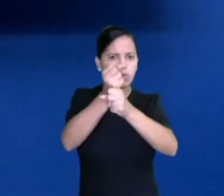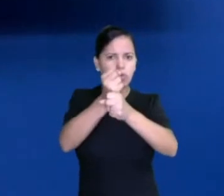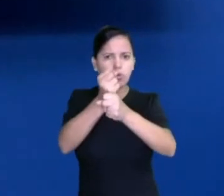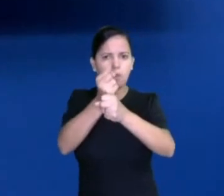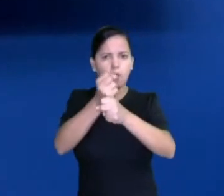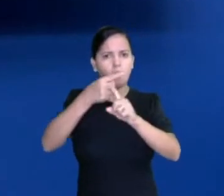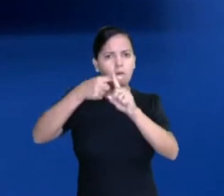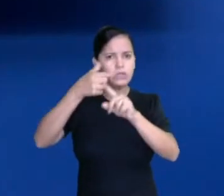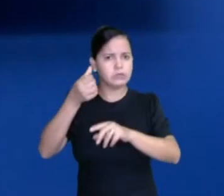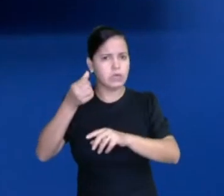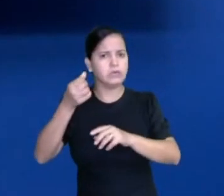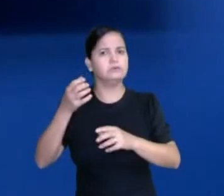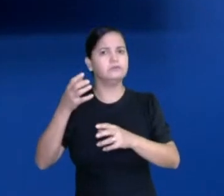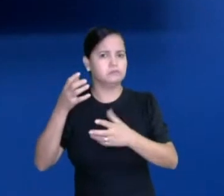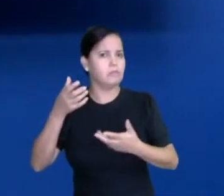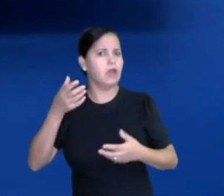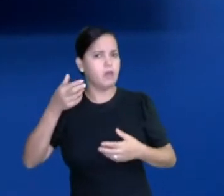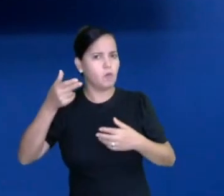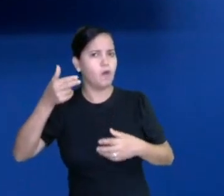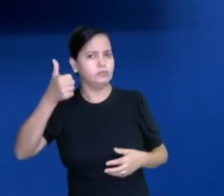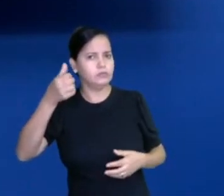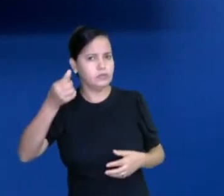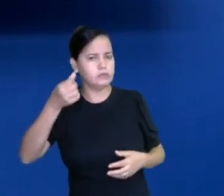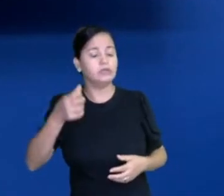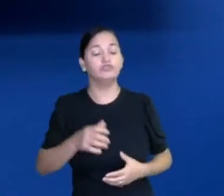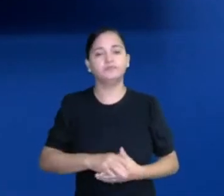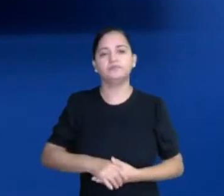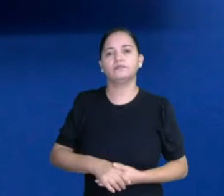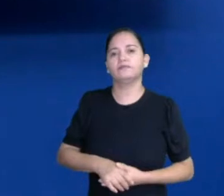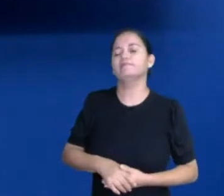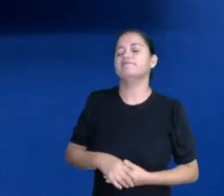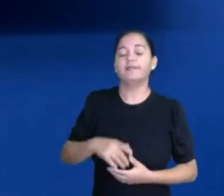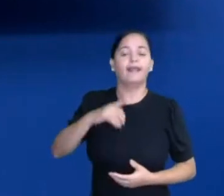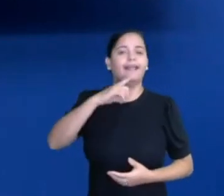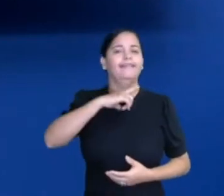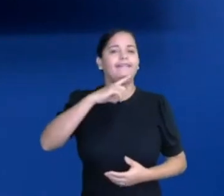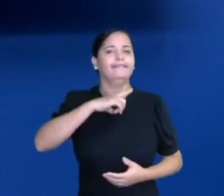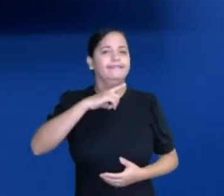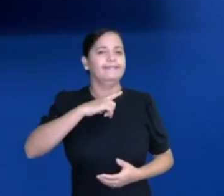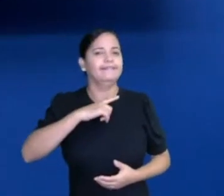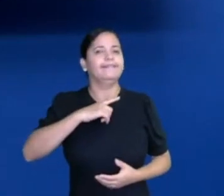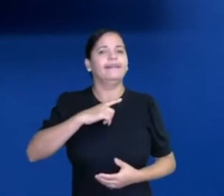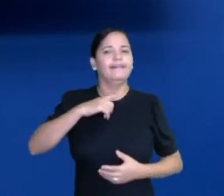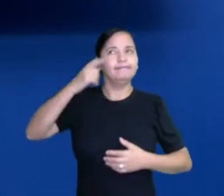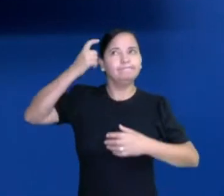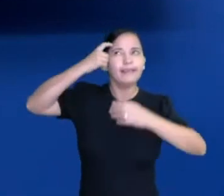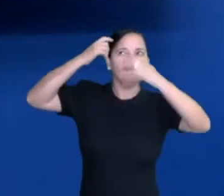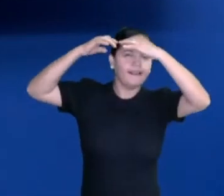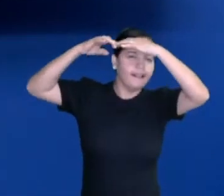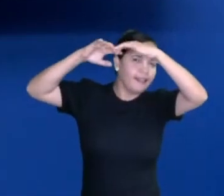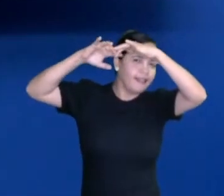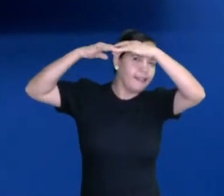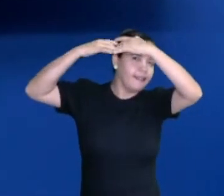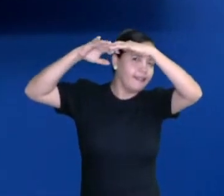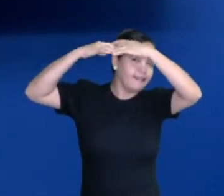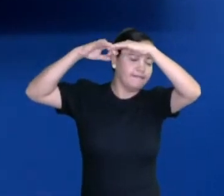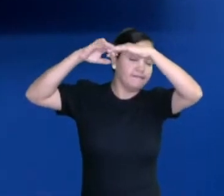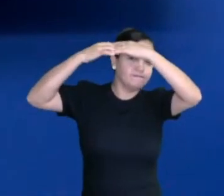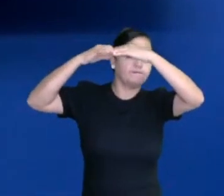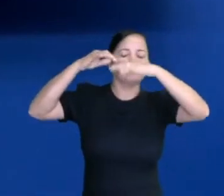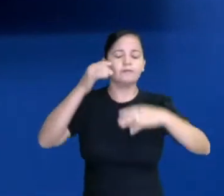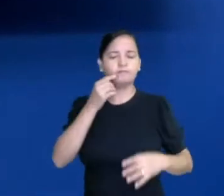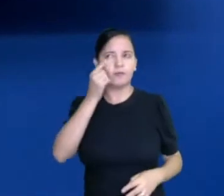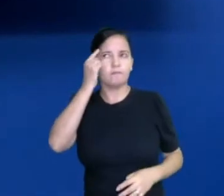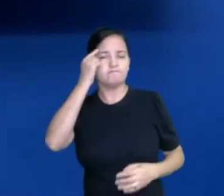6, cheguei ao 16. Beleza? Então, é uma técnicazinha, dentre outras técnicas de raciocínio que você pode ter de estratégia